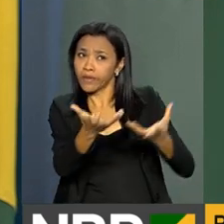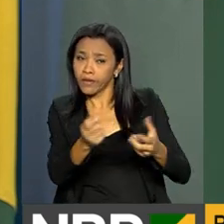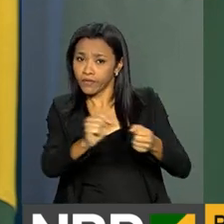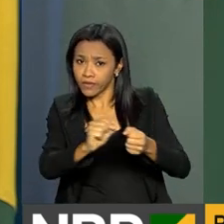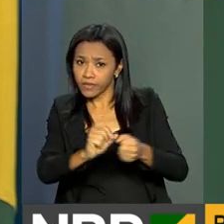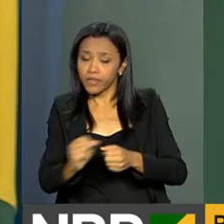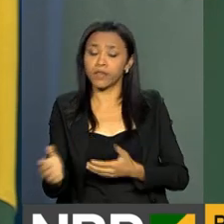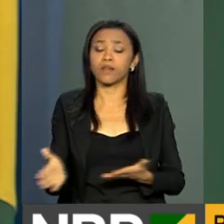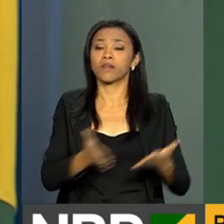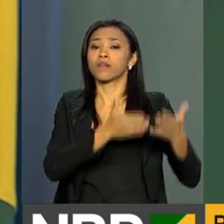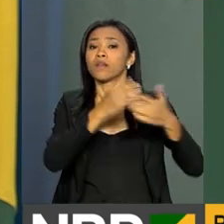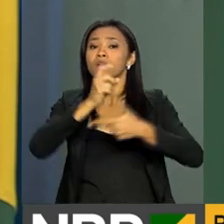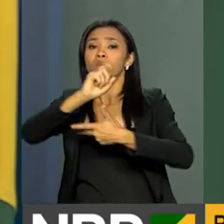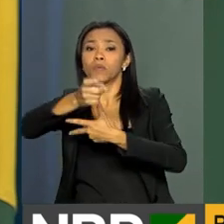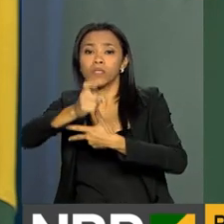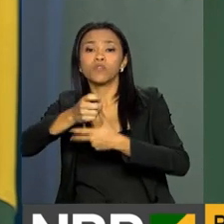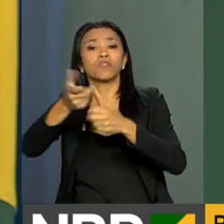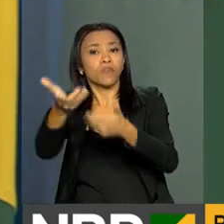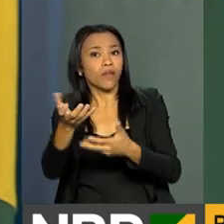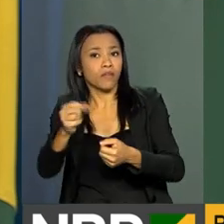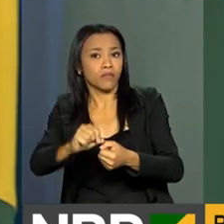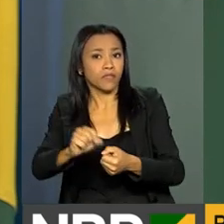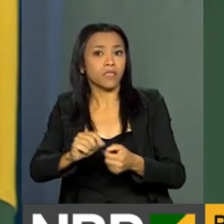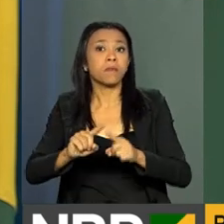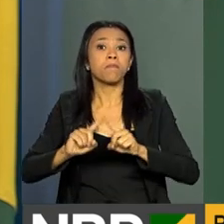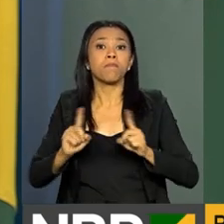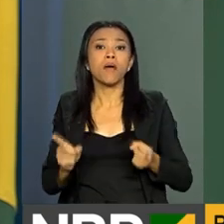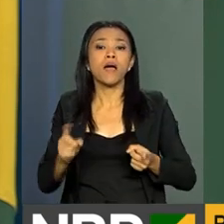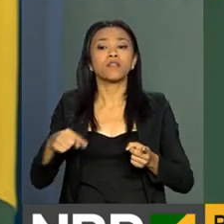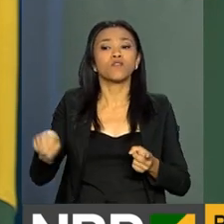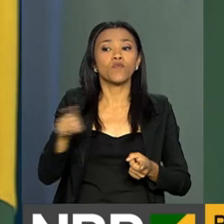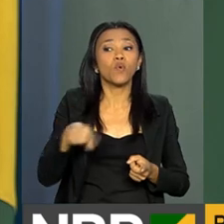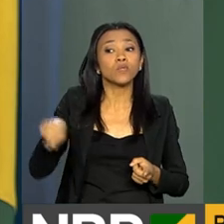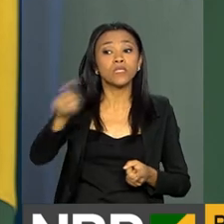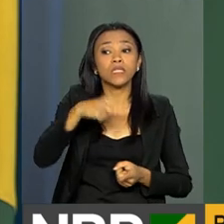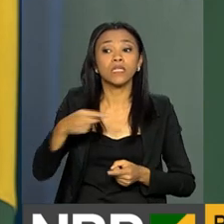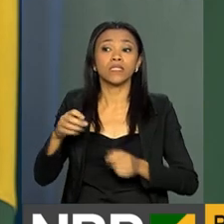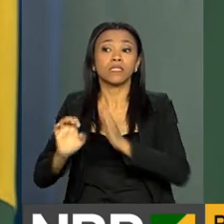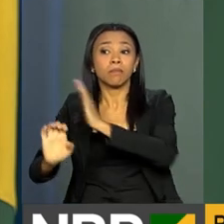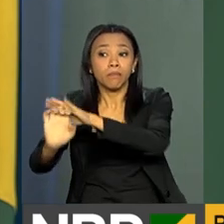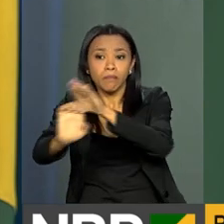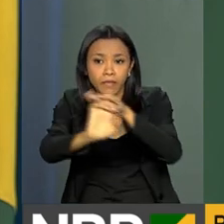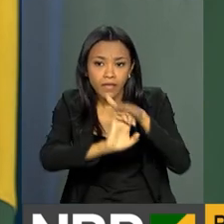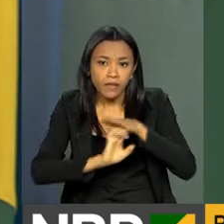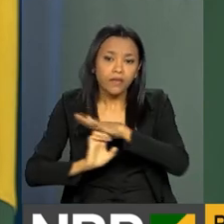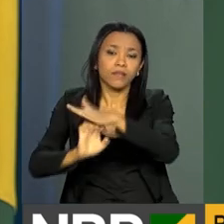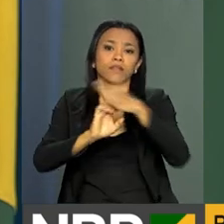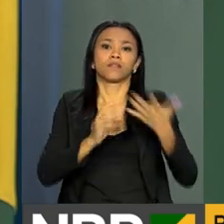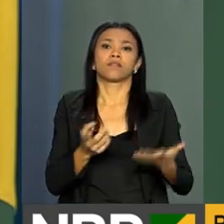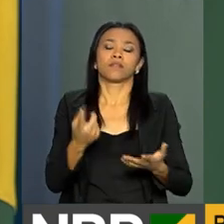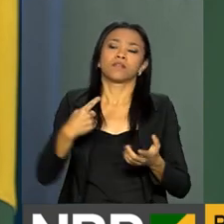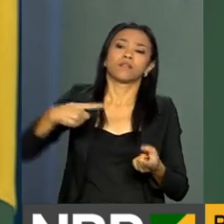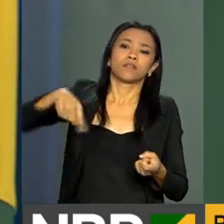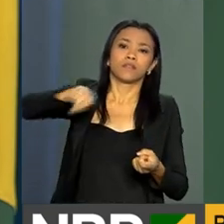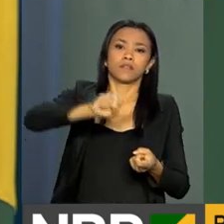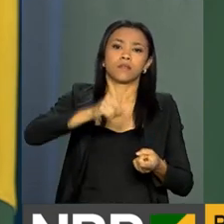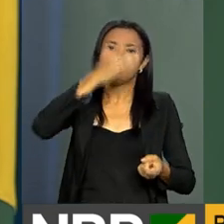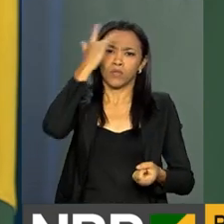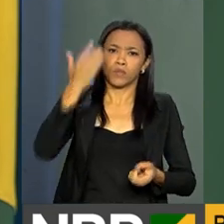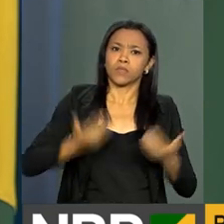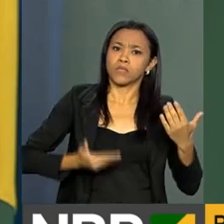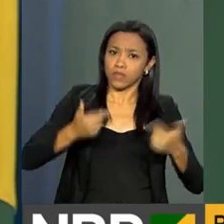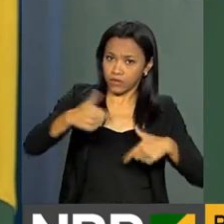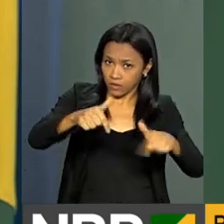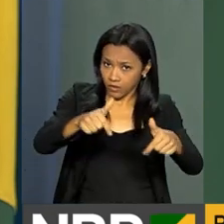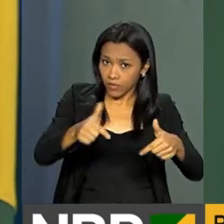quer realizar, mas é preciso que as classes produtivas do país, tanto empresários como empregados,